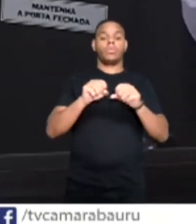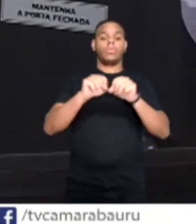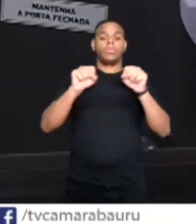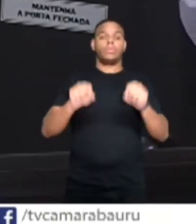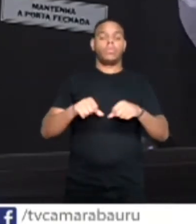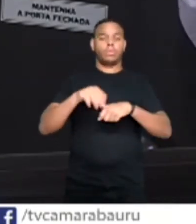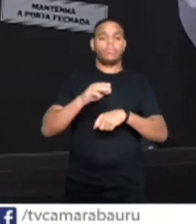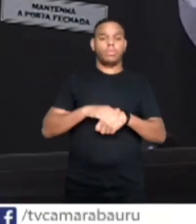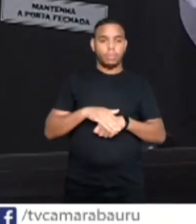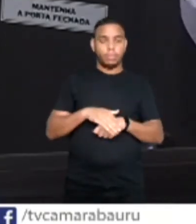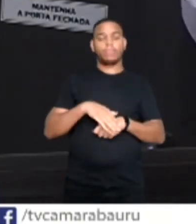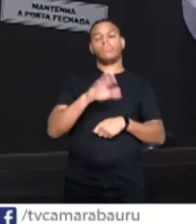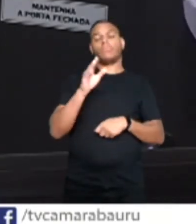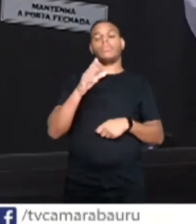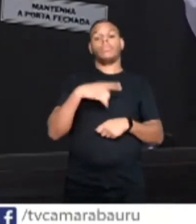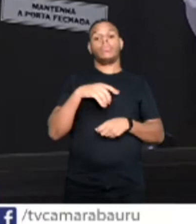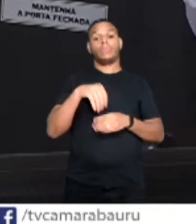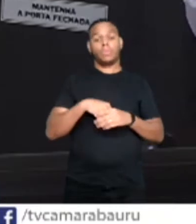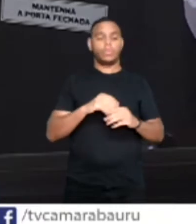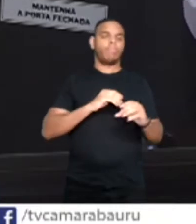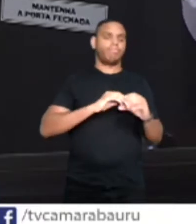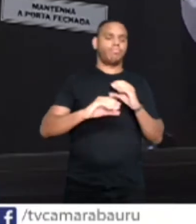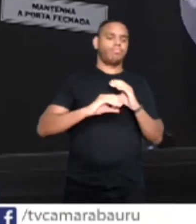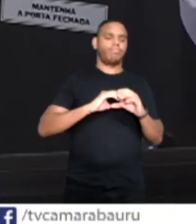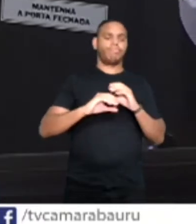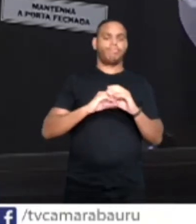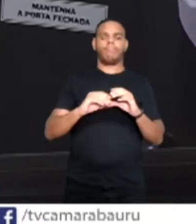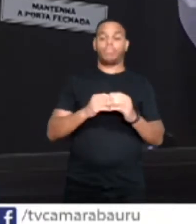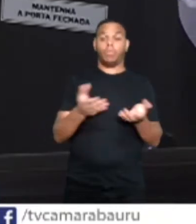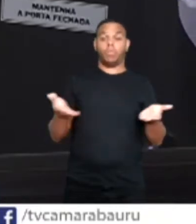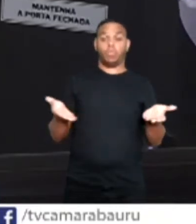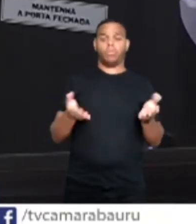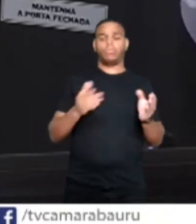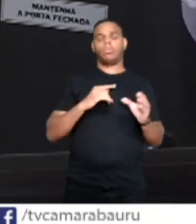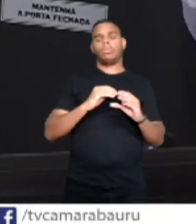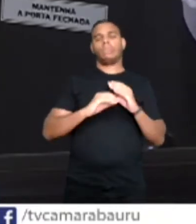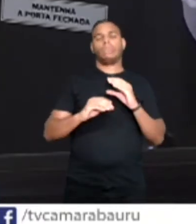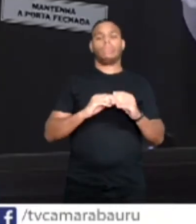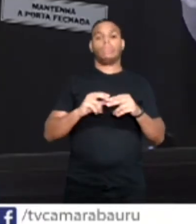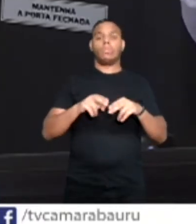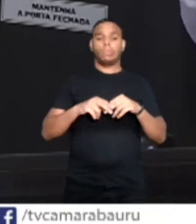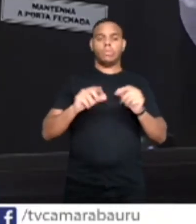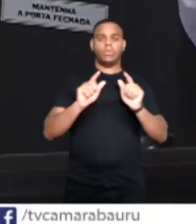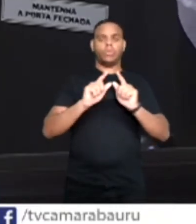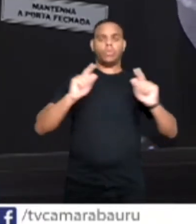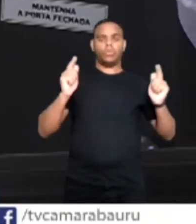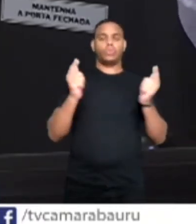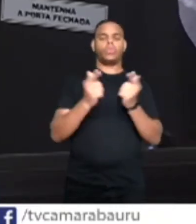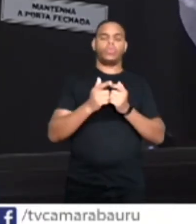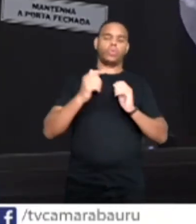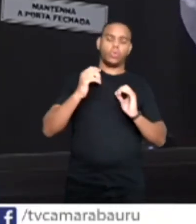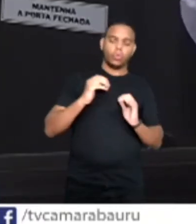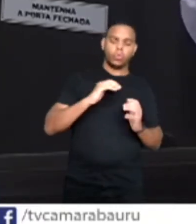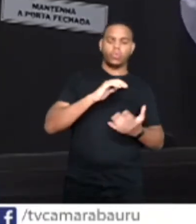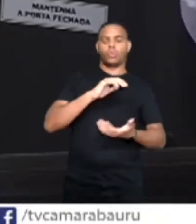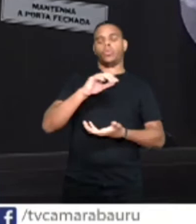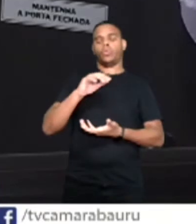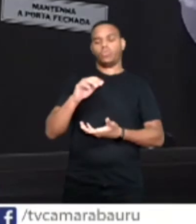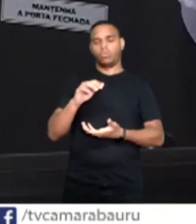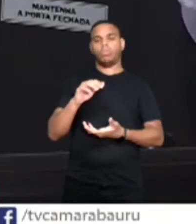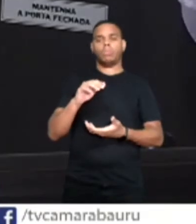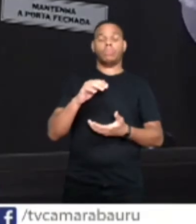extraordinárias ferramentas de comunicação moderna, fruto da globalização que tanto nos